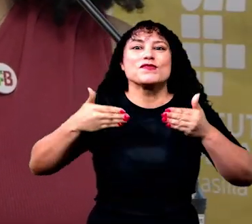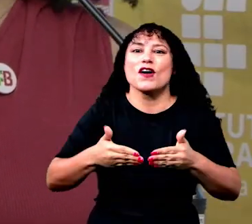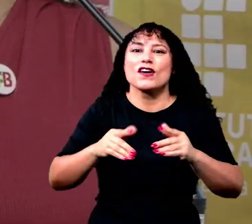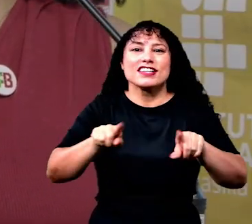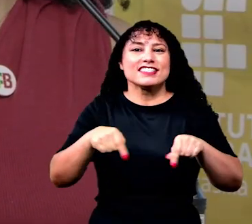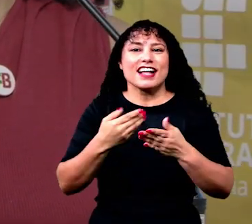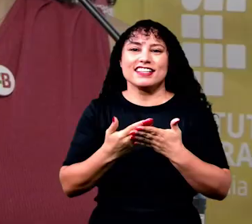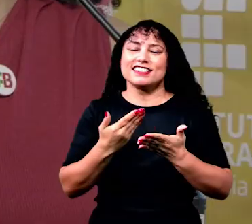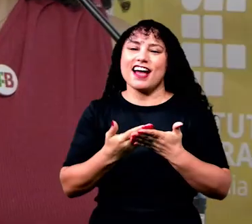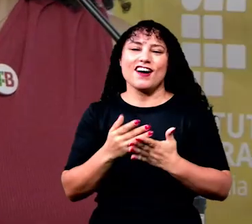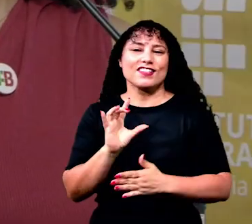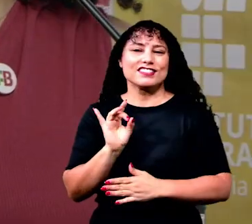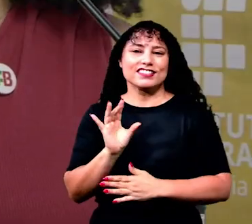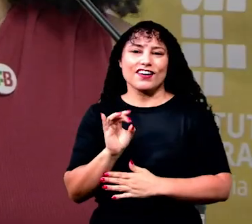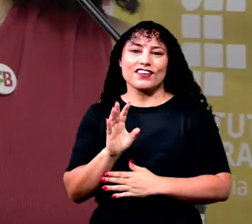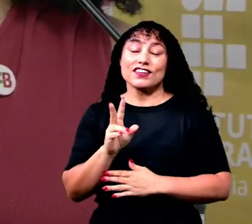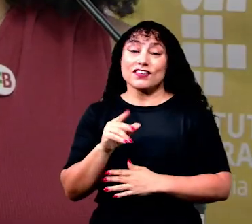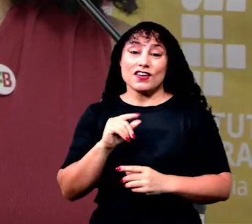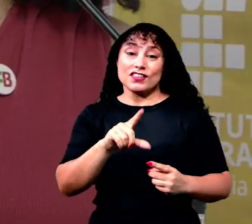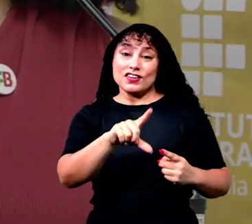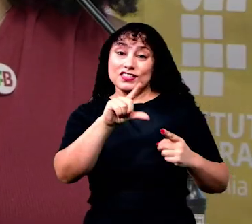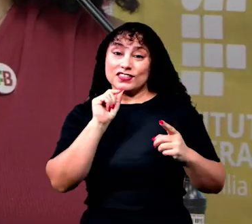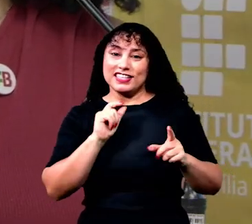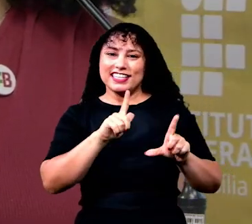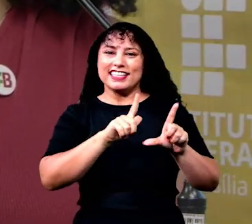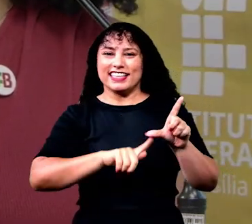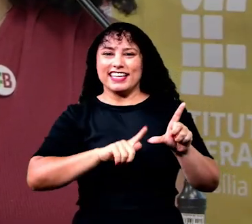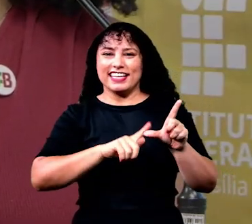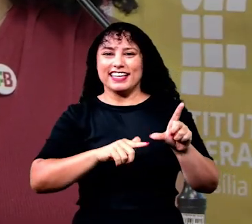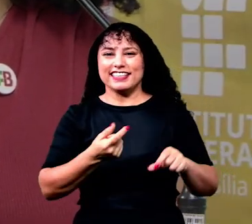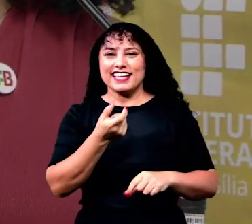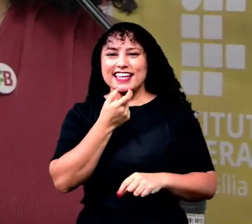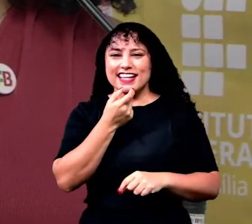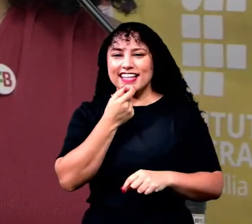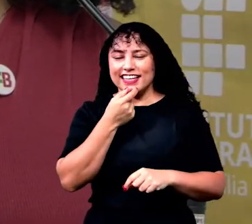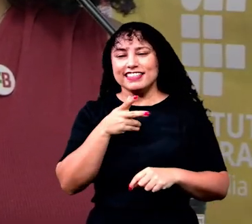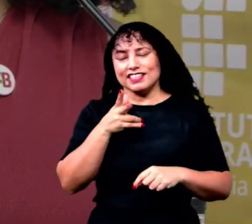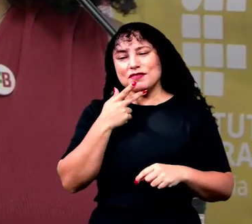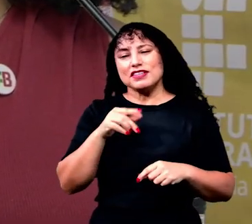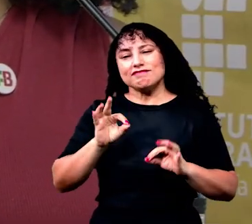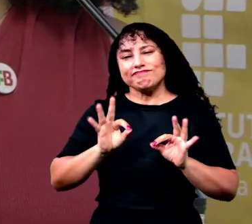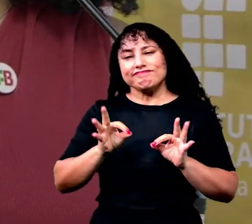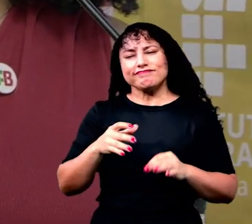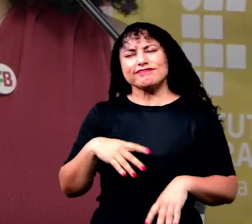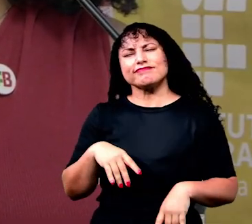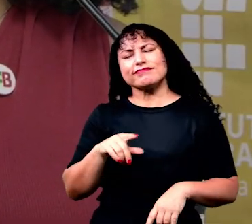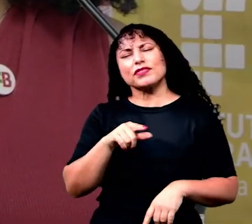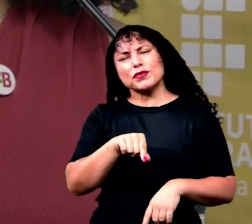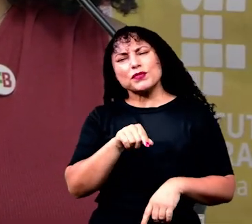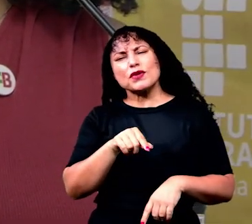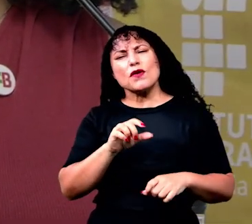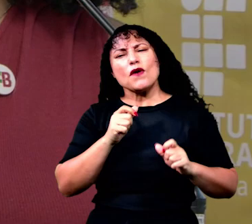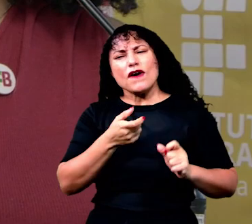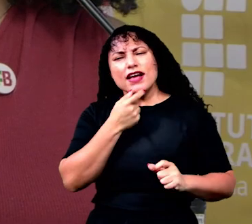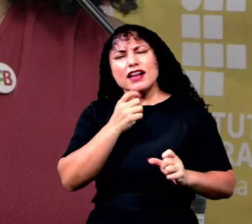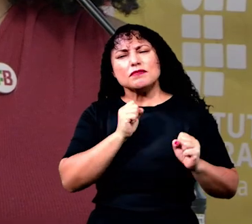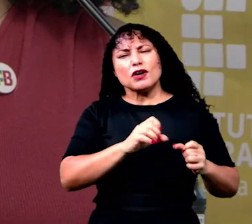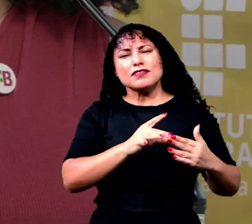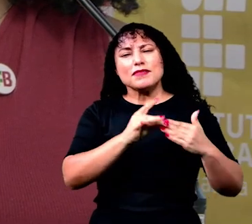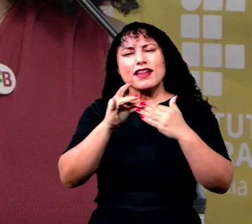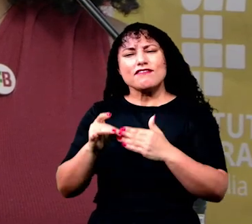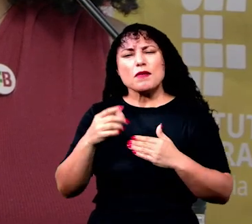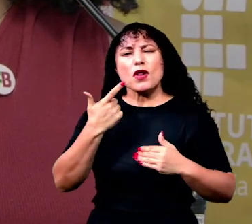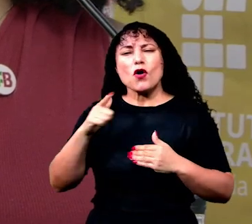aula unicamente, né? E quando eu escolhi letras, inglês, eu escolhi exatamente por isso. Eu falei, o inglês pode me levar para